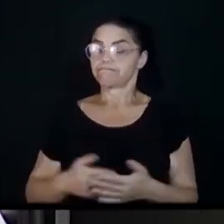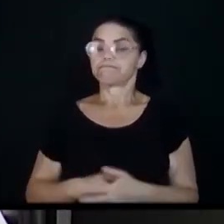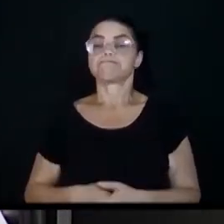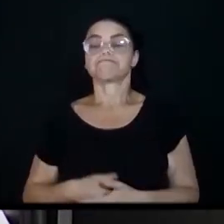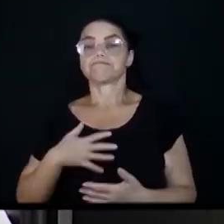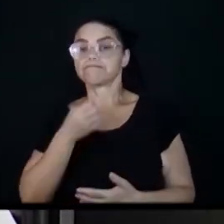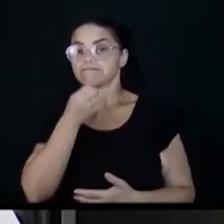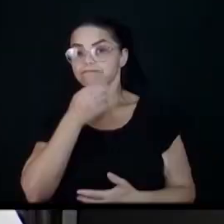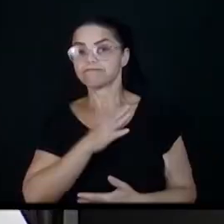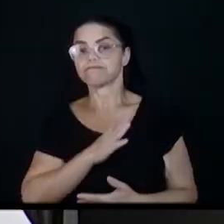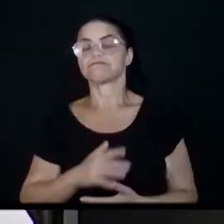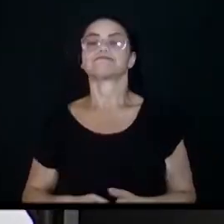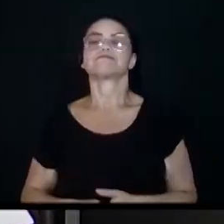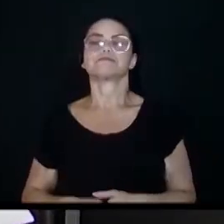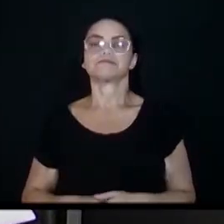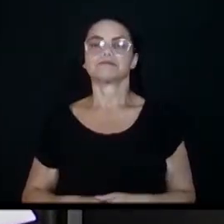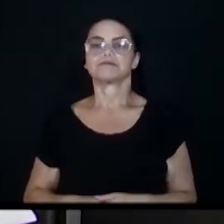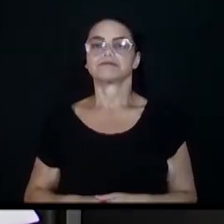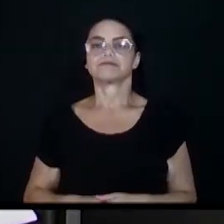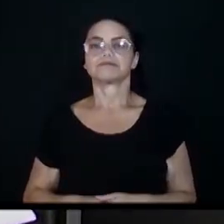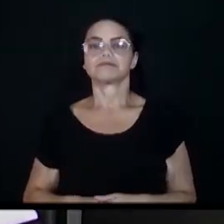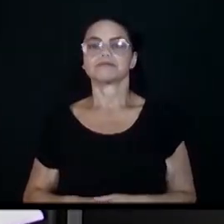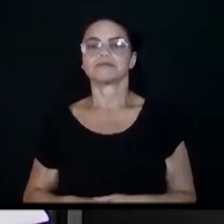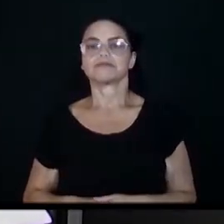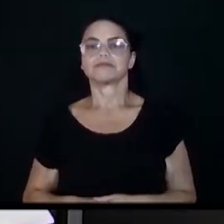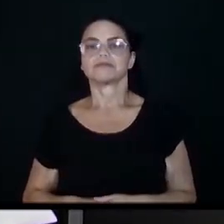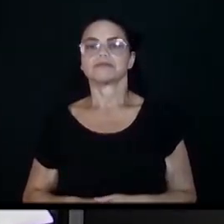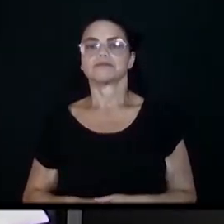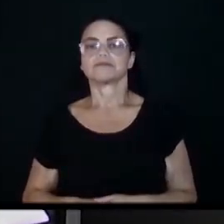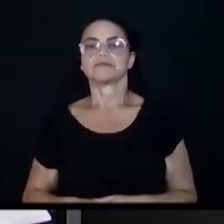Como que é feito esse seu trabalho?